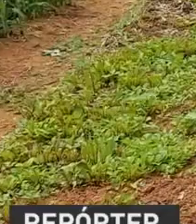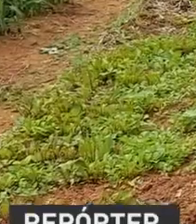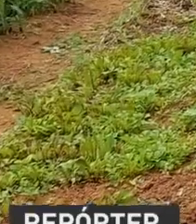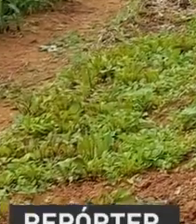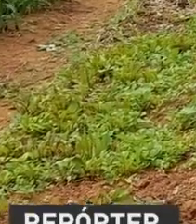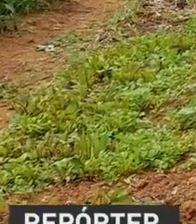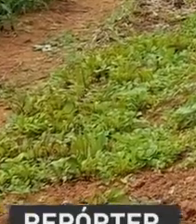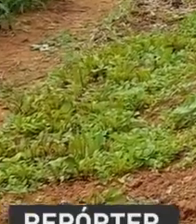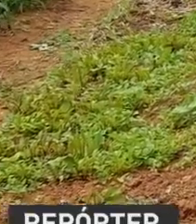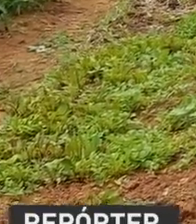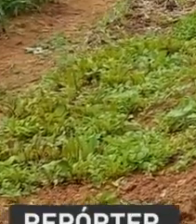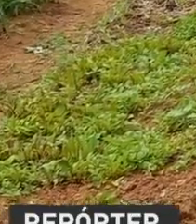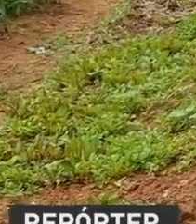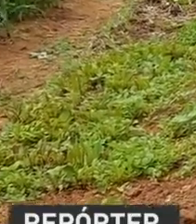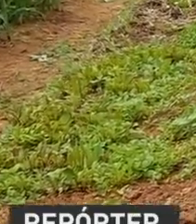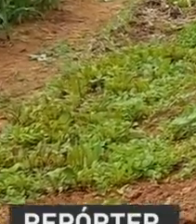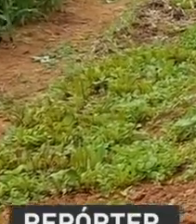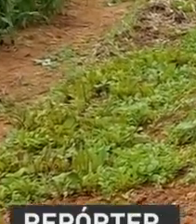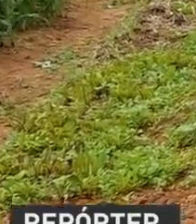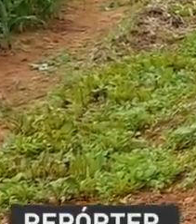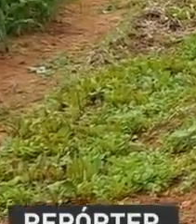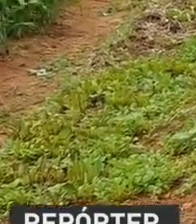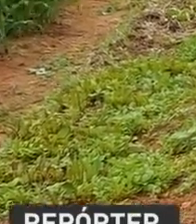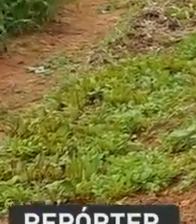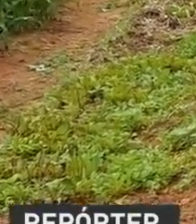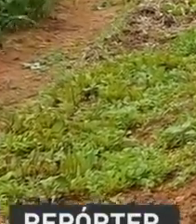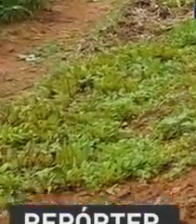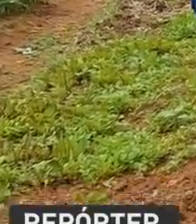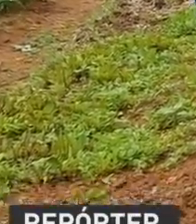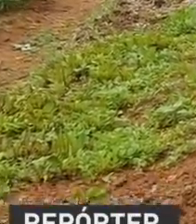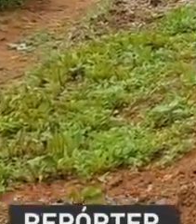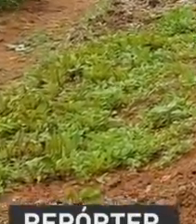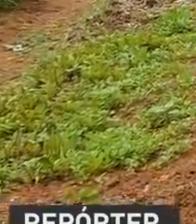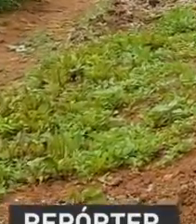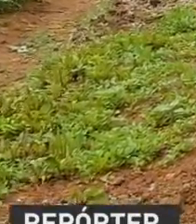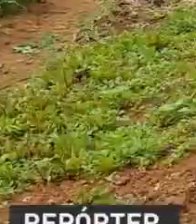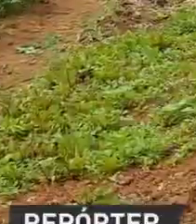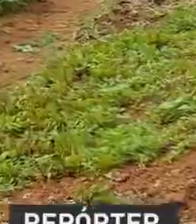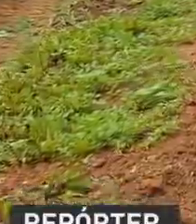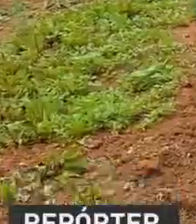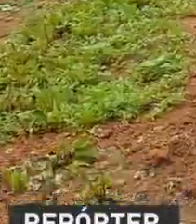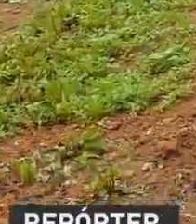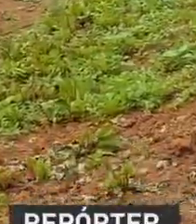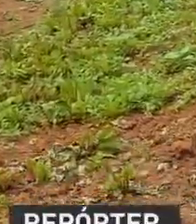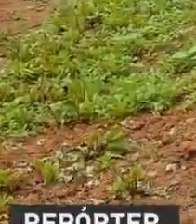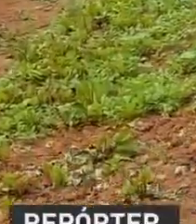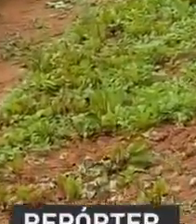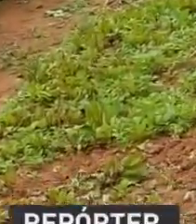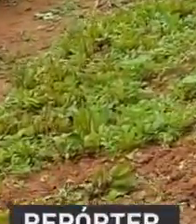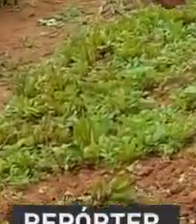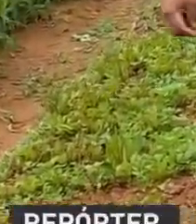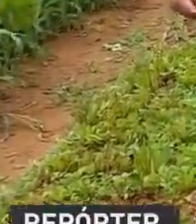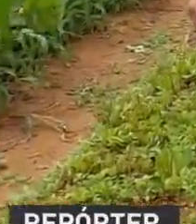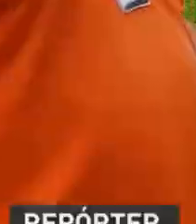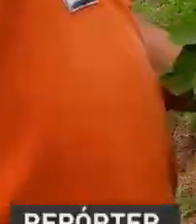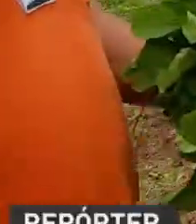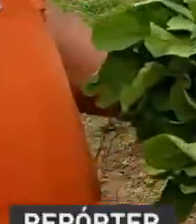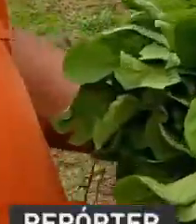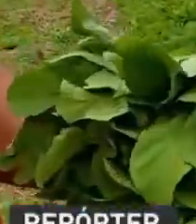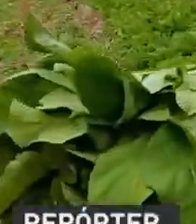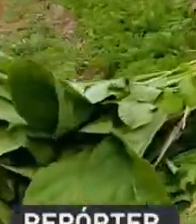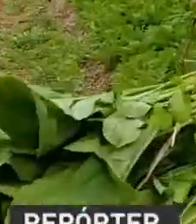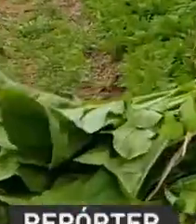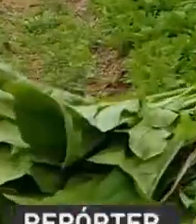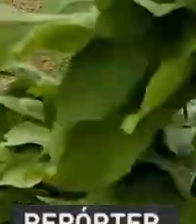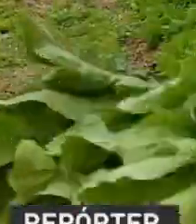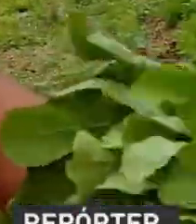no brasil mais de 2 milhões e 200 mil famílias contam com assistência técnica e extensão rural ea nossa